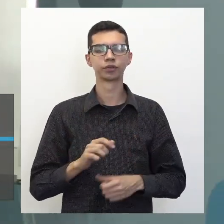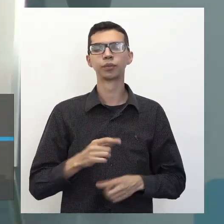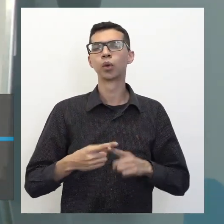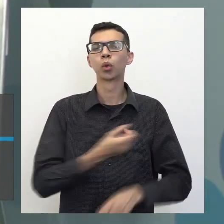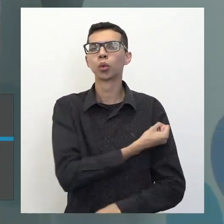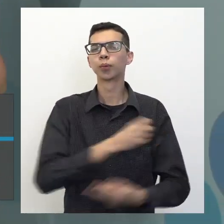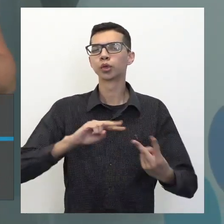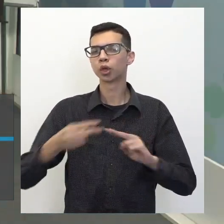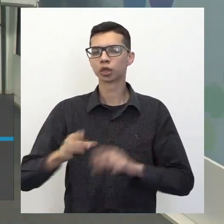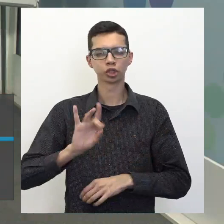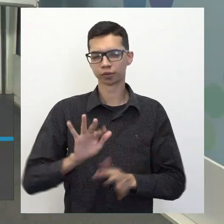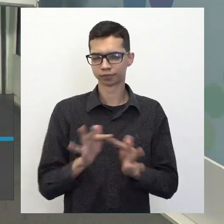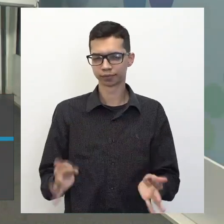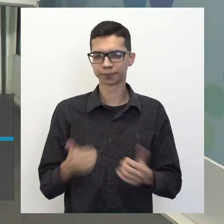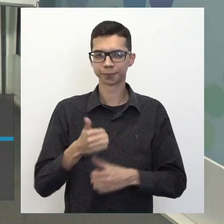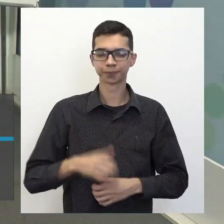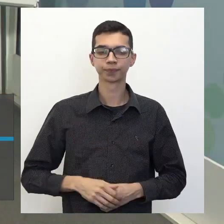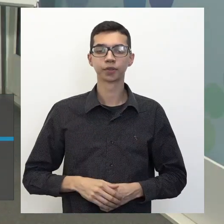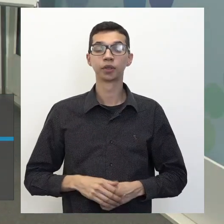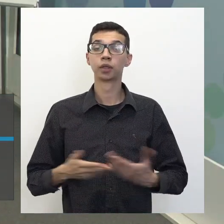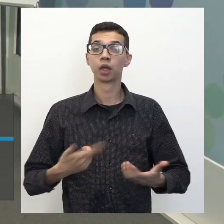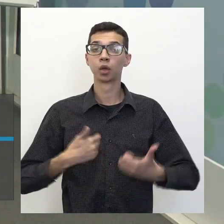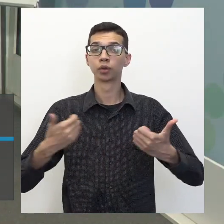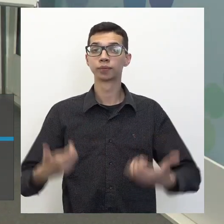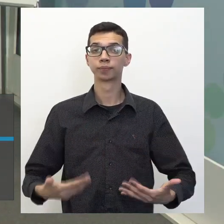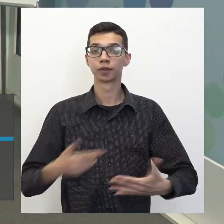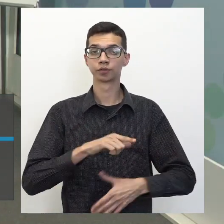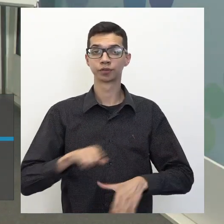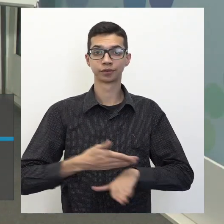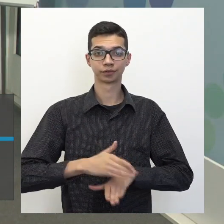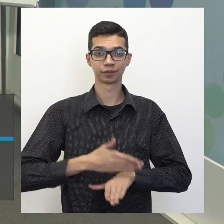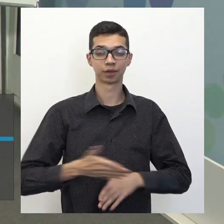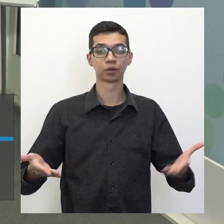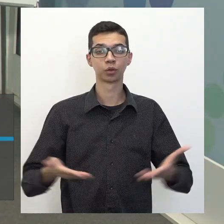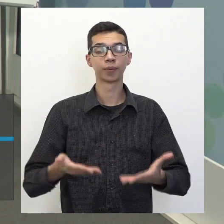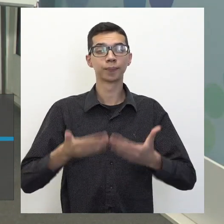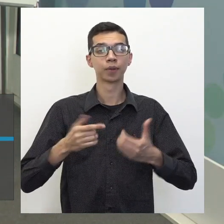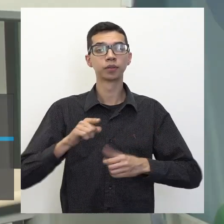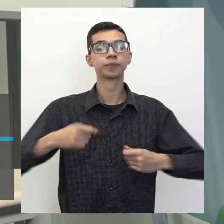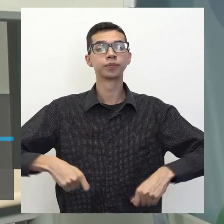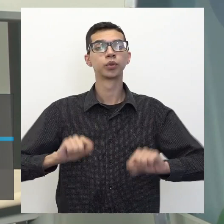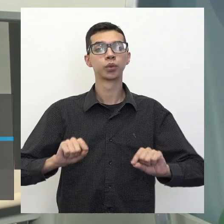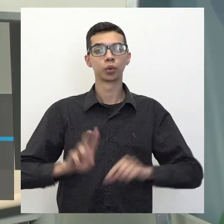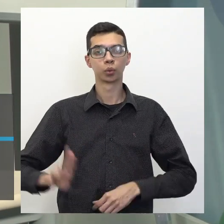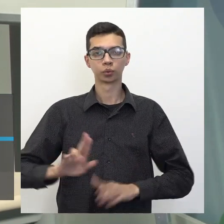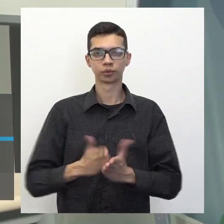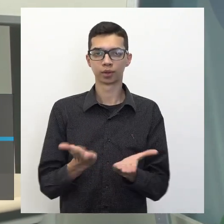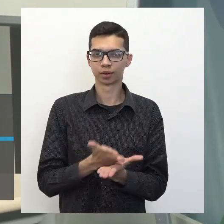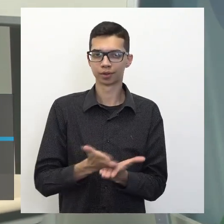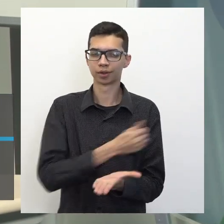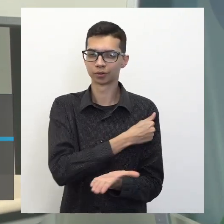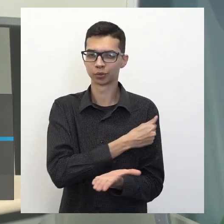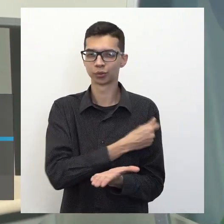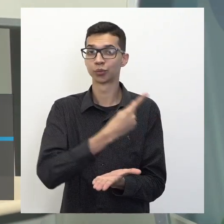Então, como eu falei para vocês a habilidade, para isso eu peço para vocês estarem em mãos o quê? O caderno do aluno, que a gente vai usar, né? Nós vamos fechar hoje o